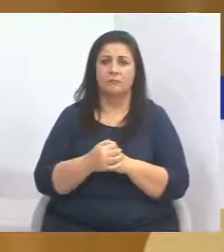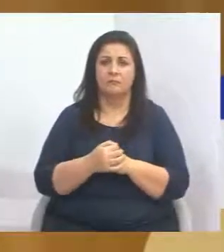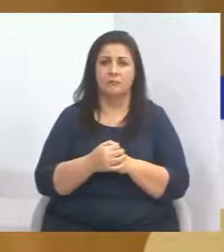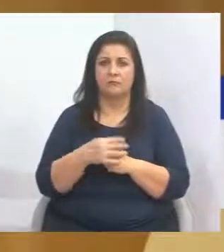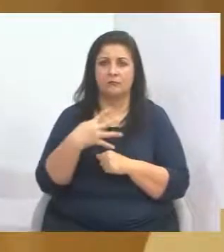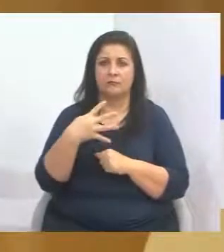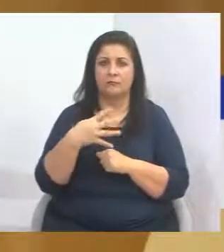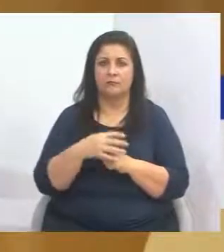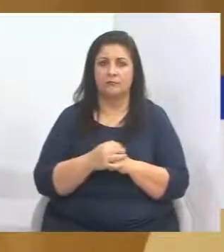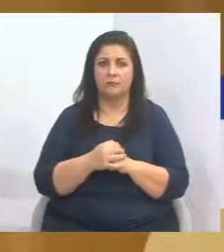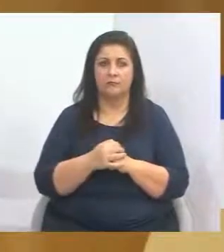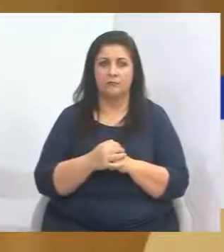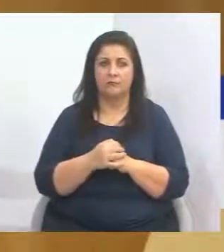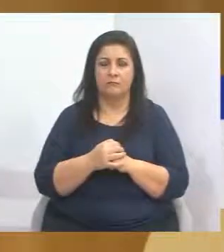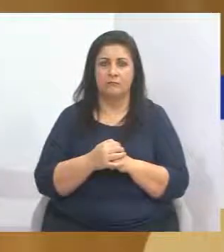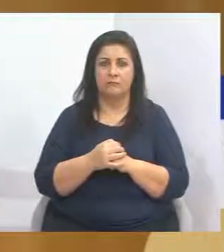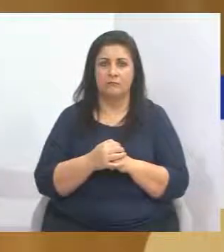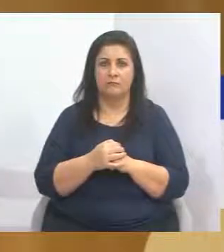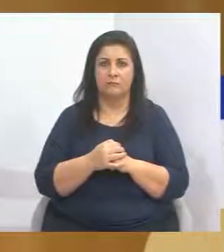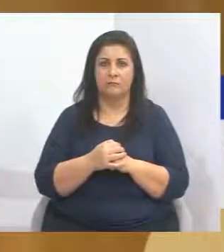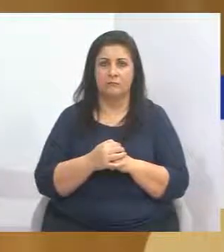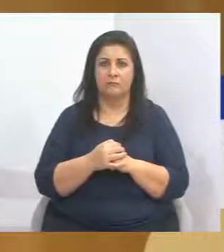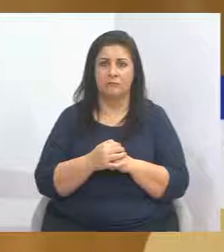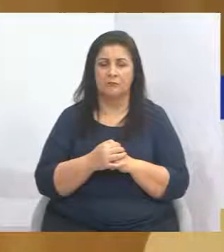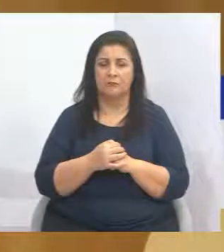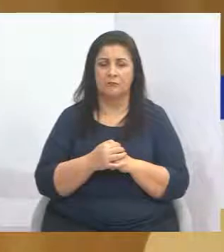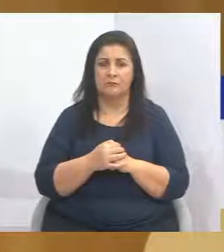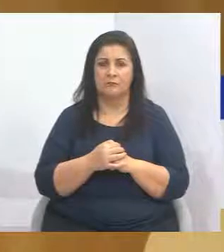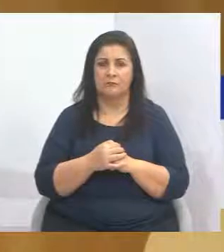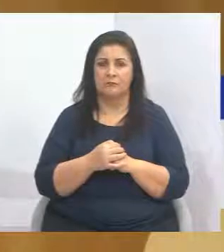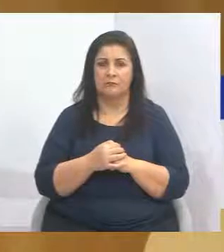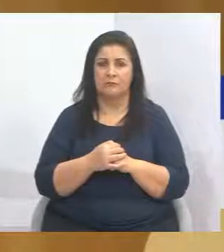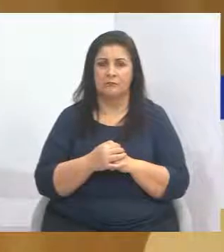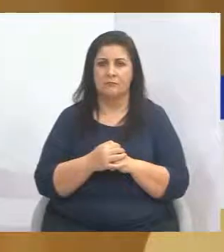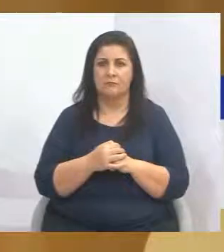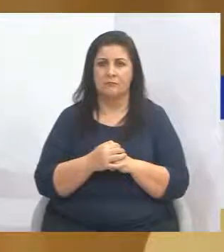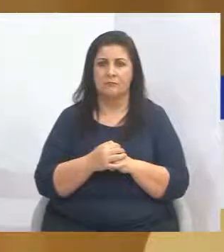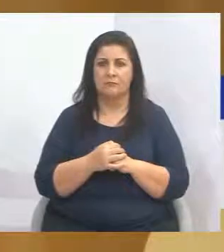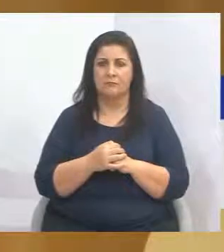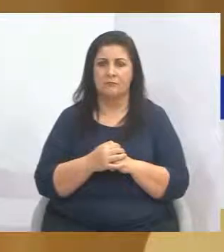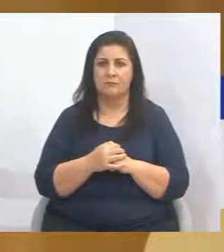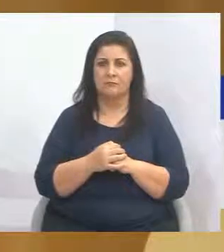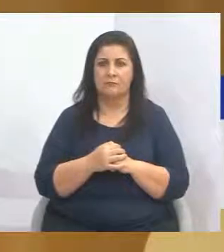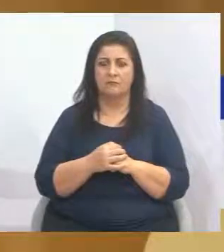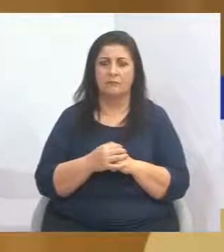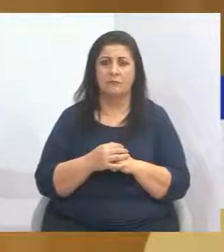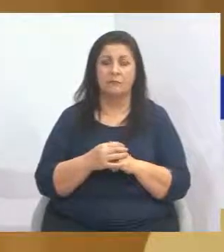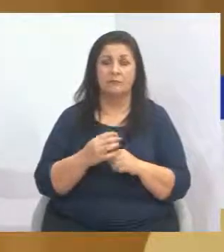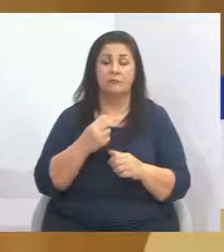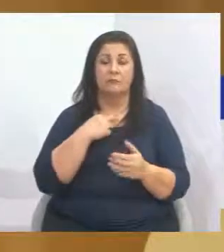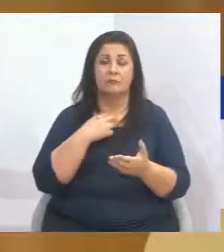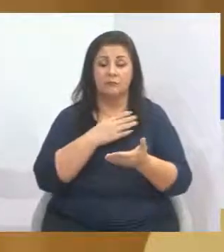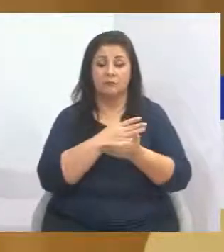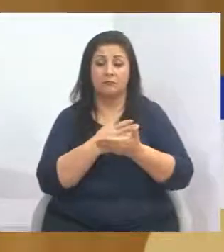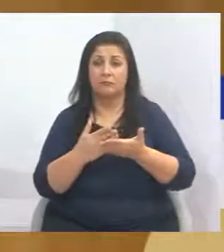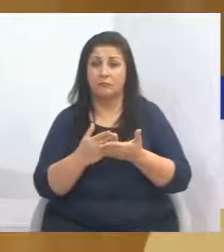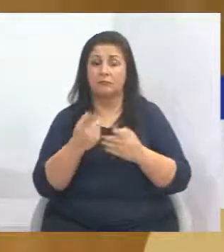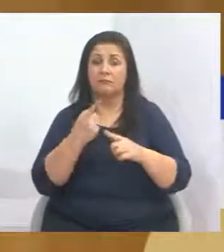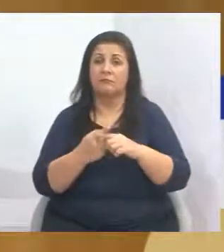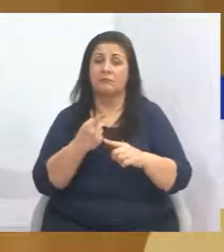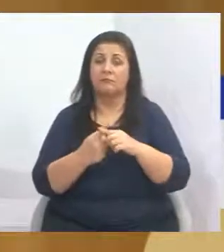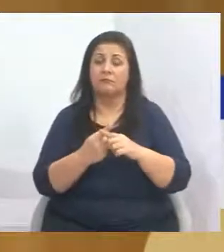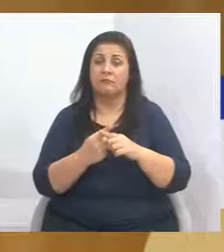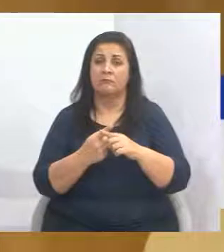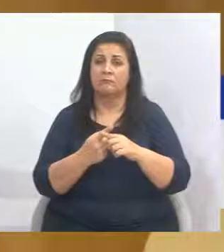4. O ato nominativo, não obstante viciada a sua origem, acarretou pagamento